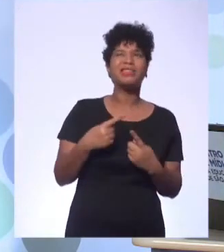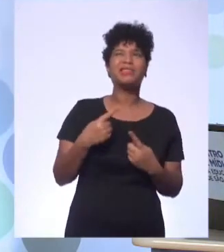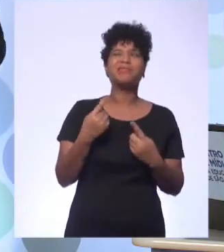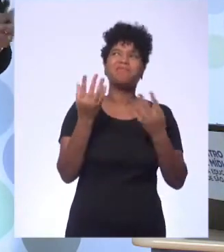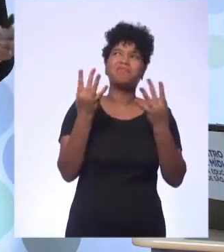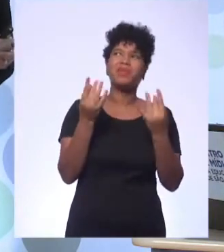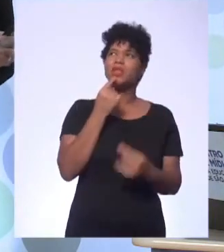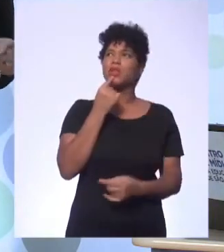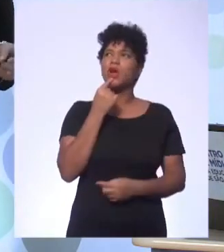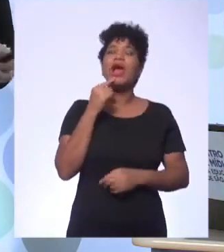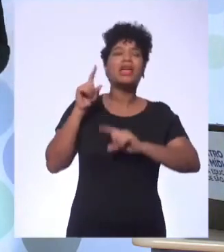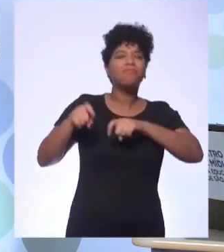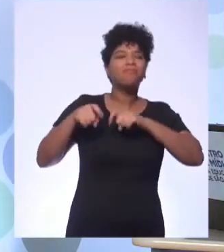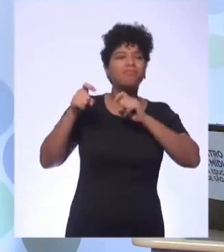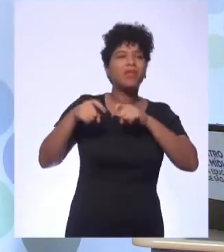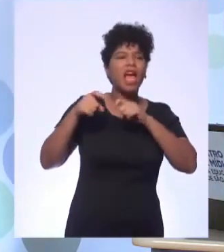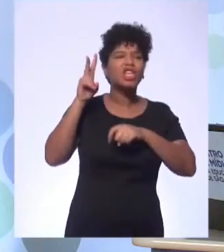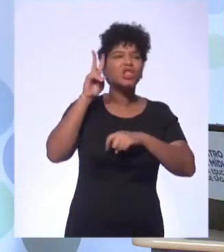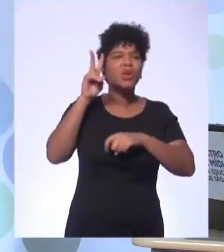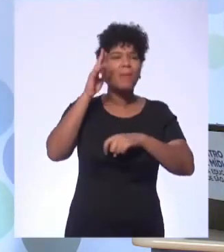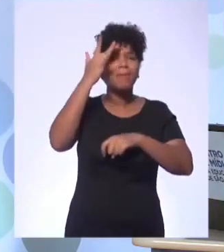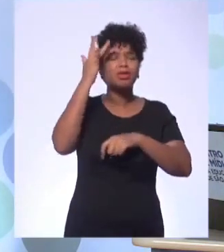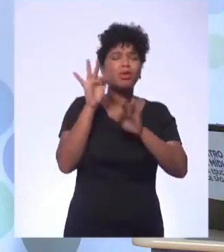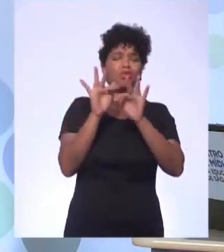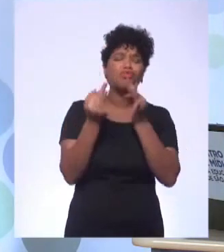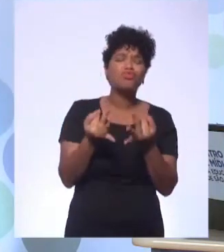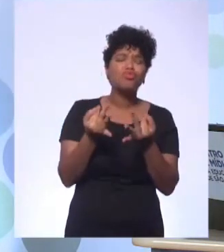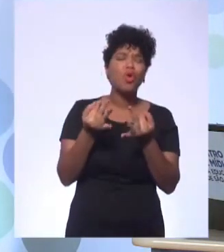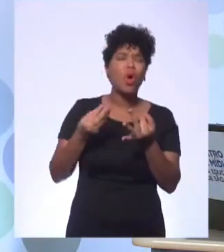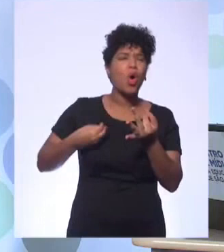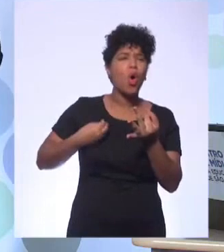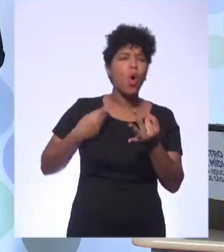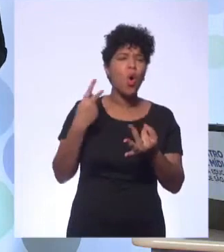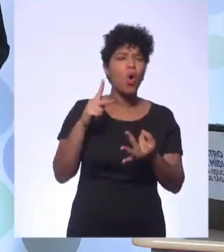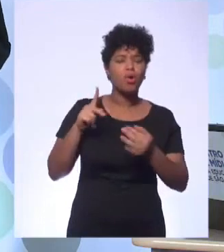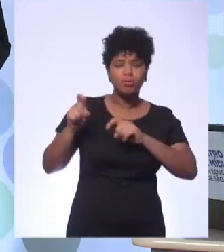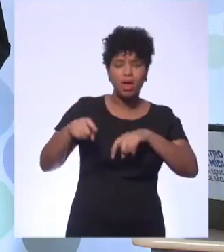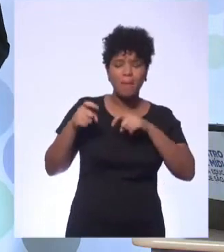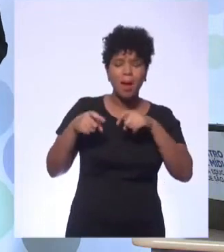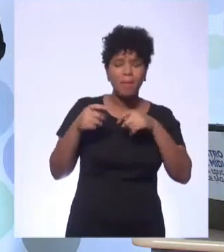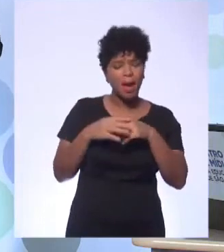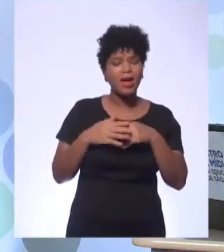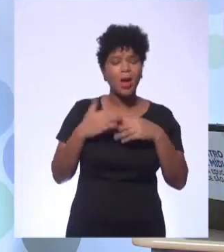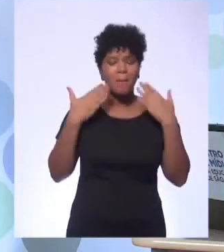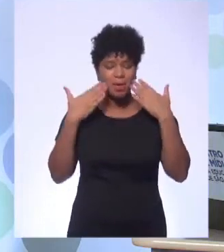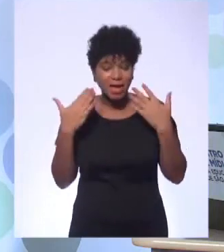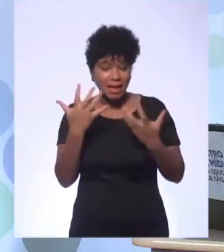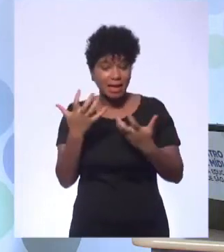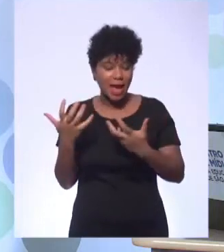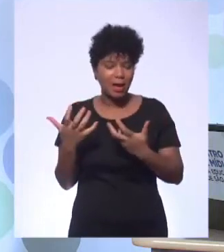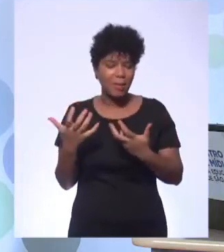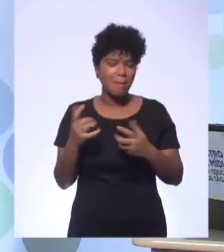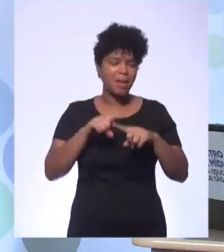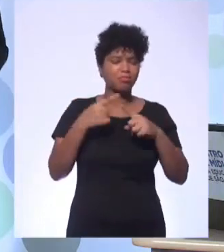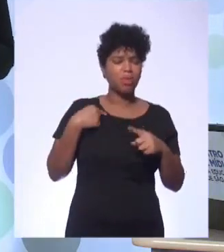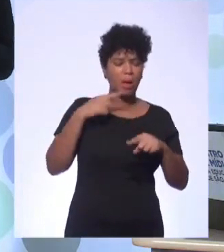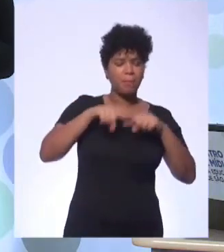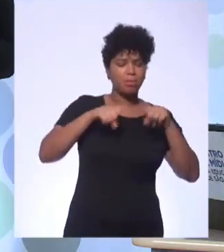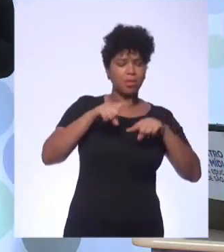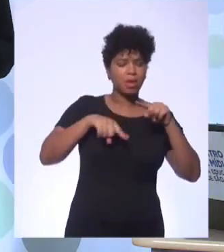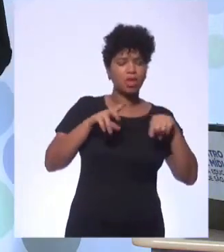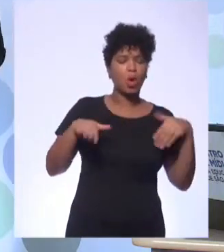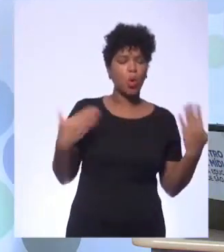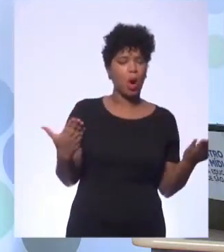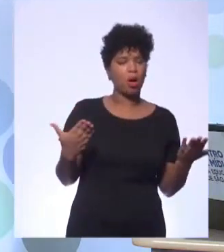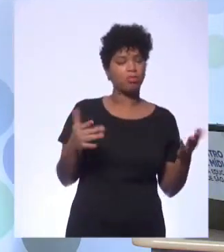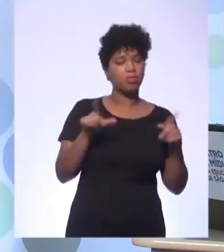campo, vamos supor, né? Como então que eu vou fazer essa escultura? Que material eu vou usar? Né? E sempre tem essa questão da